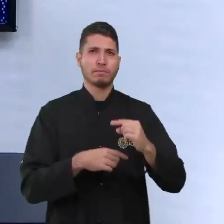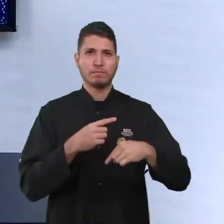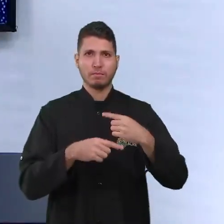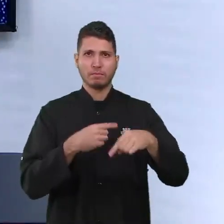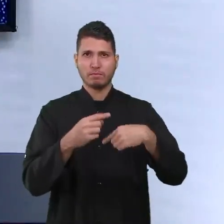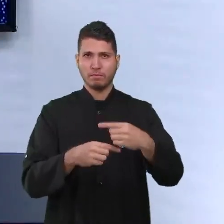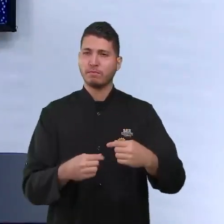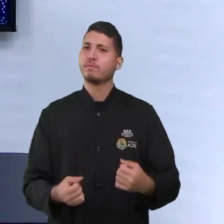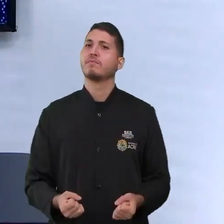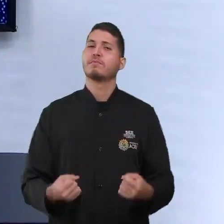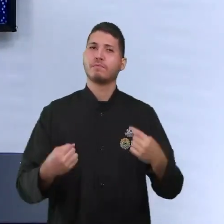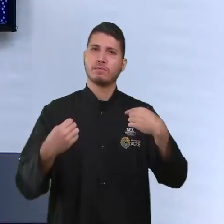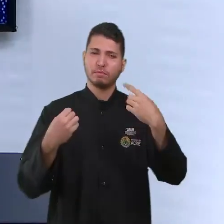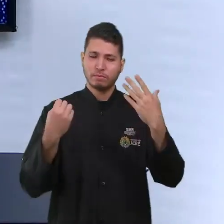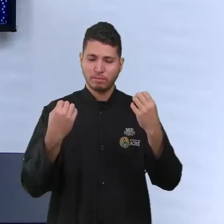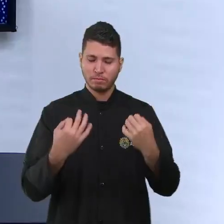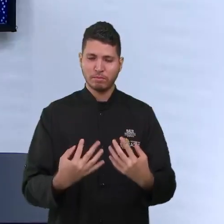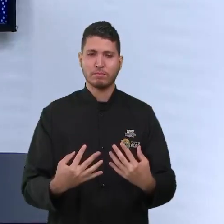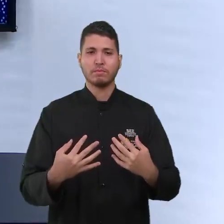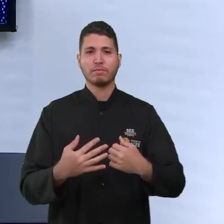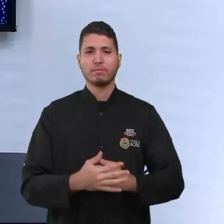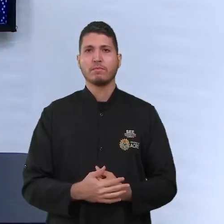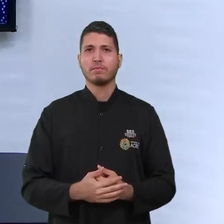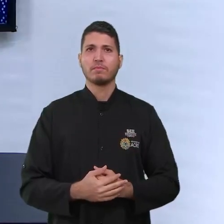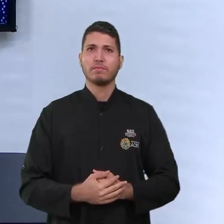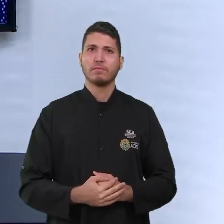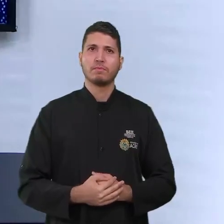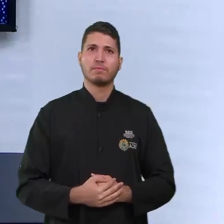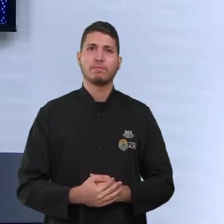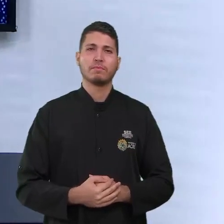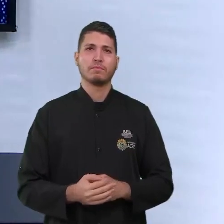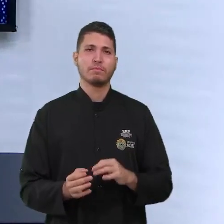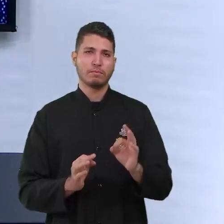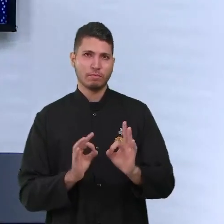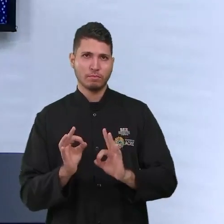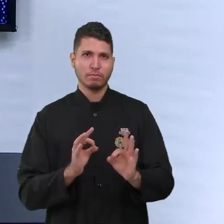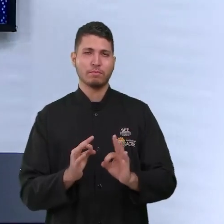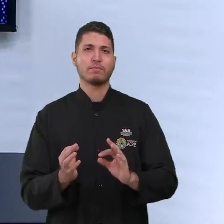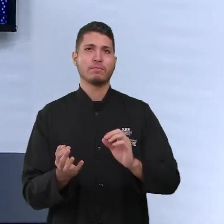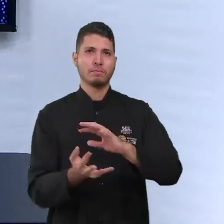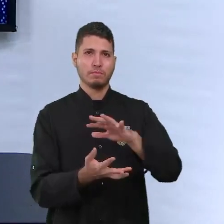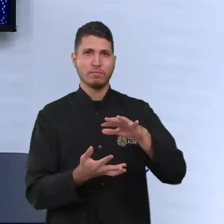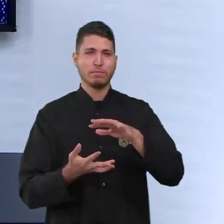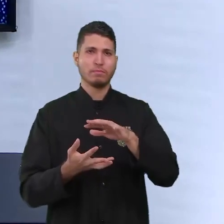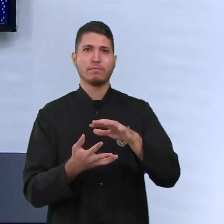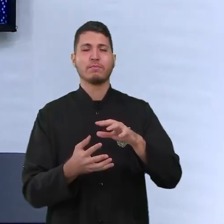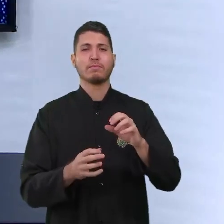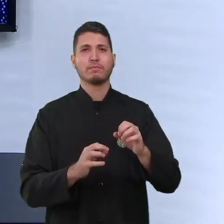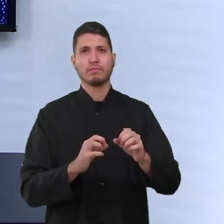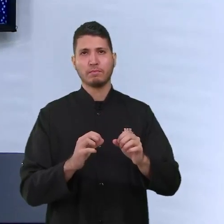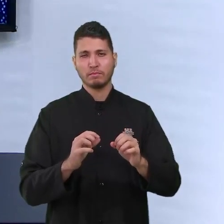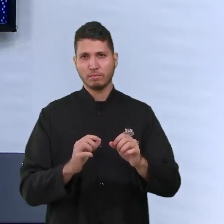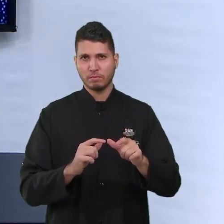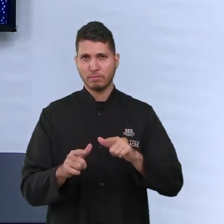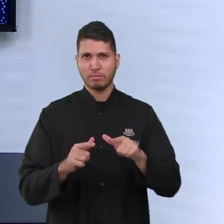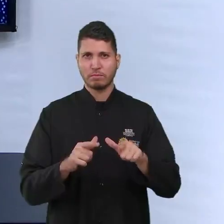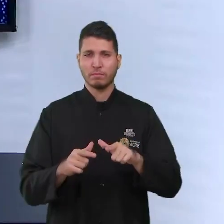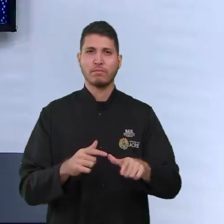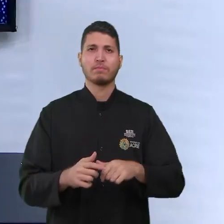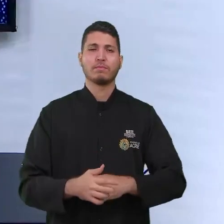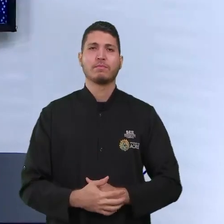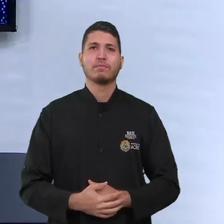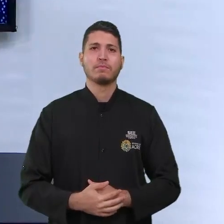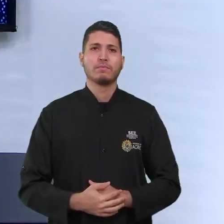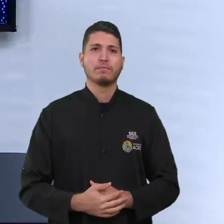pouco mais sobre esses países a partir dessa nova divisão internacional do trabalho. Só lembrando, pessoal, que